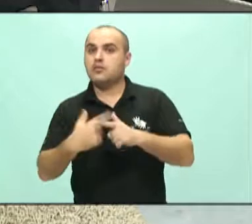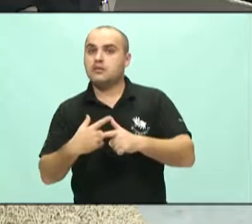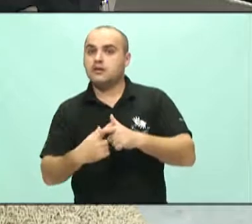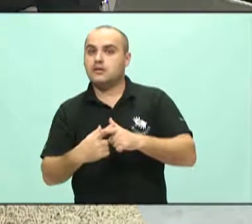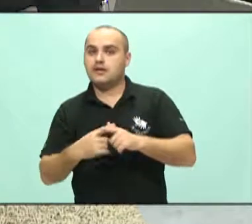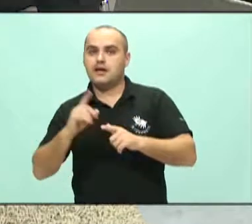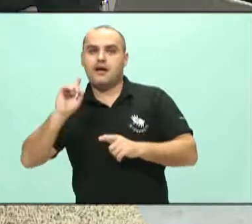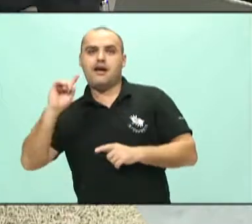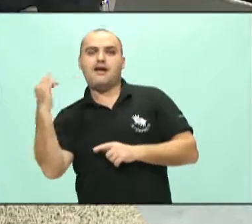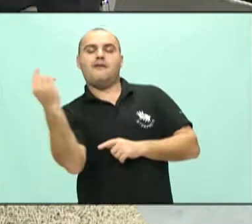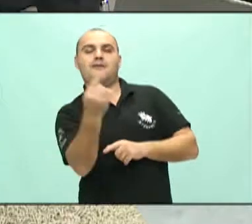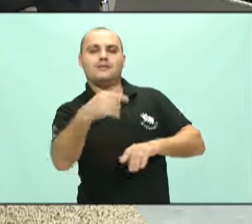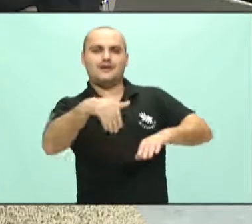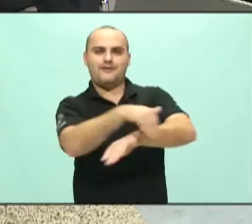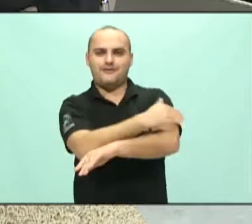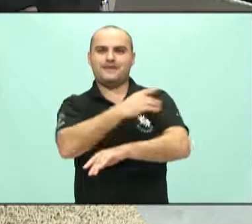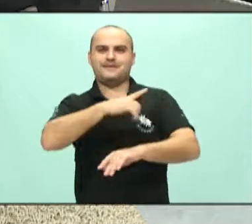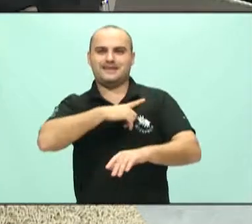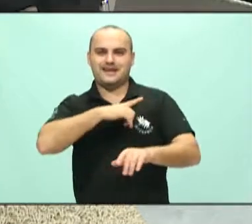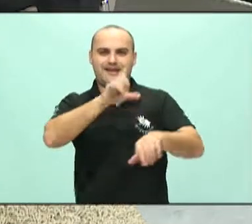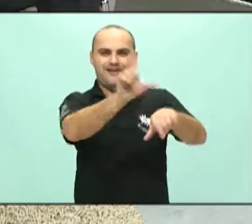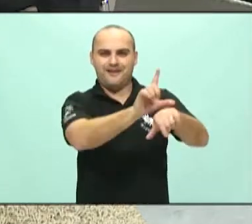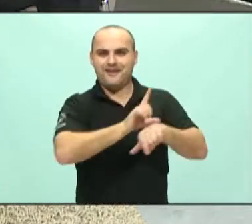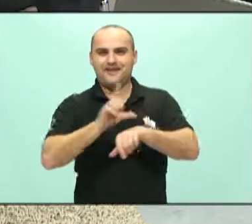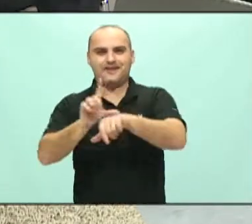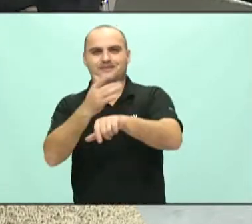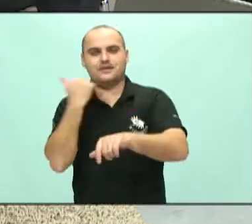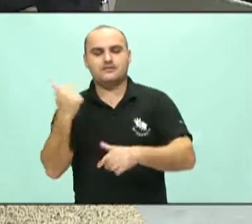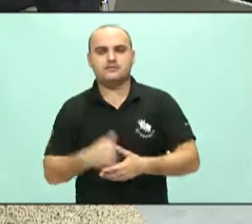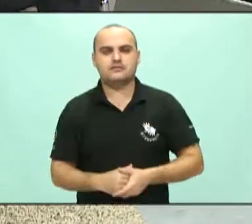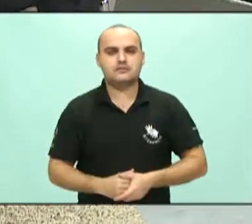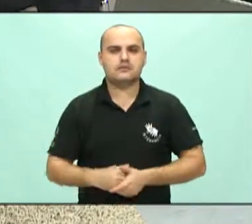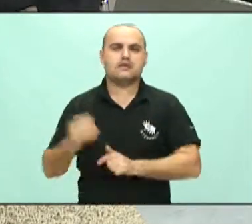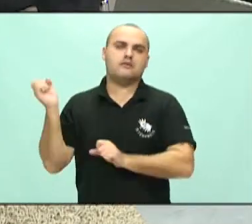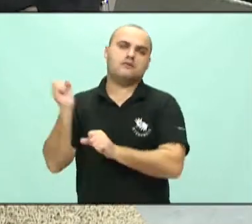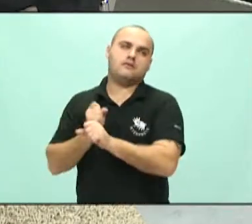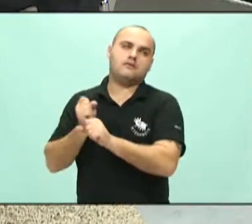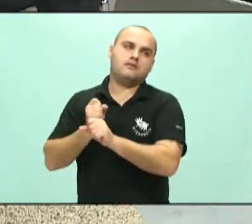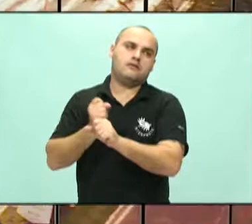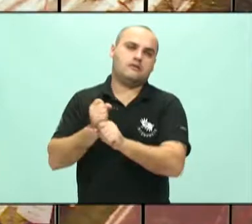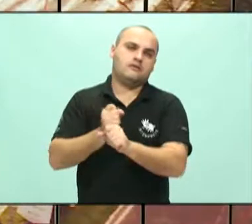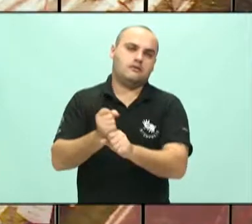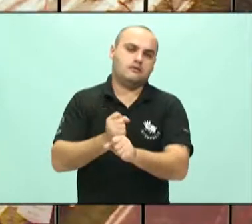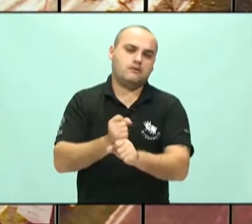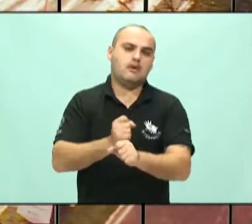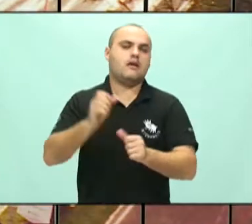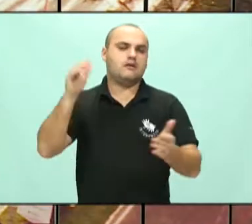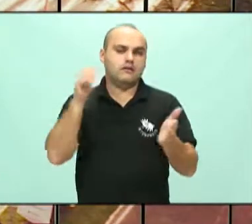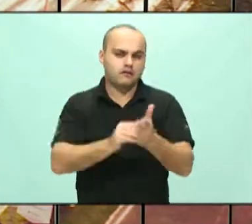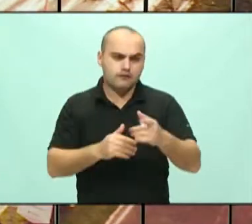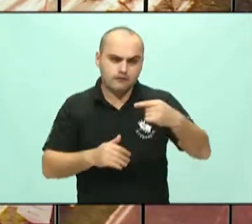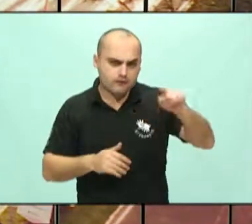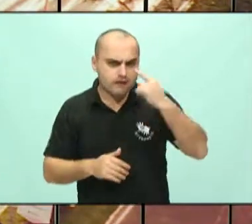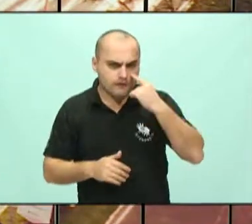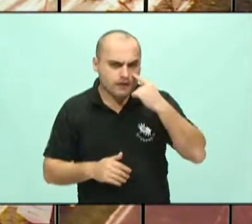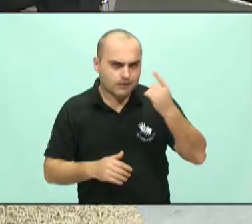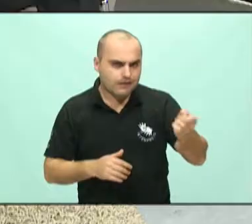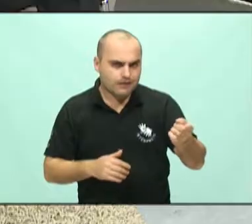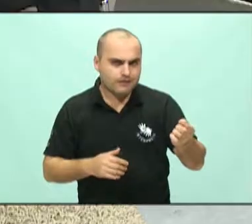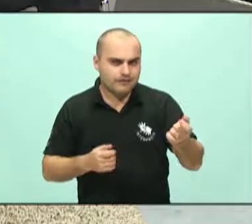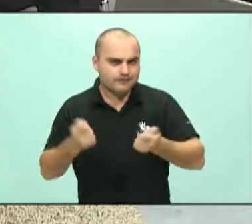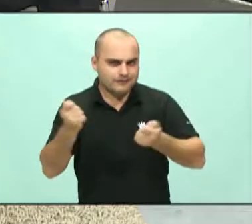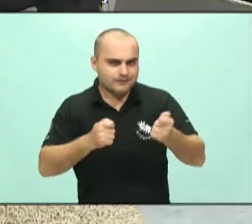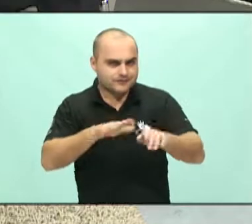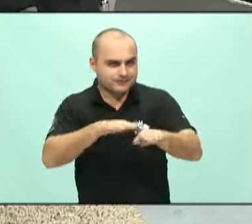comércio pela outra rua de trás. Claro. Então, passaram-se anos até que foi efetivado. Vai lá dar uma olhada como está bonito. E alguém acha